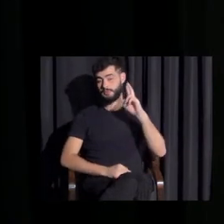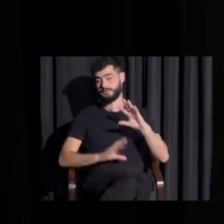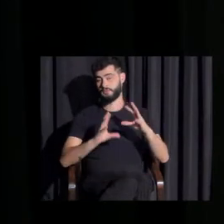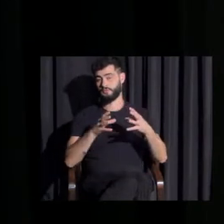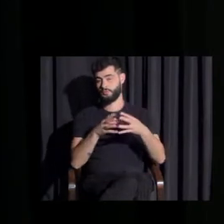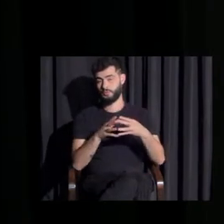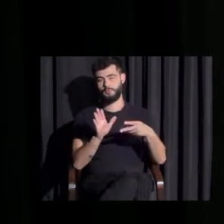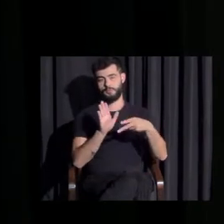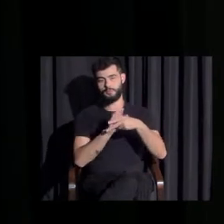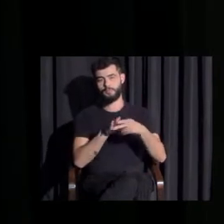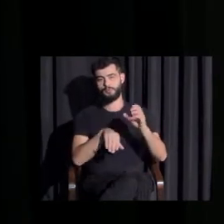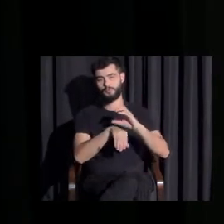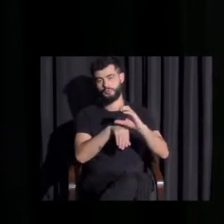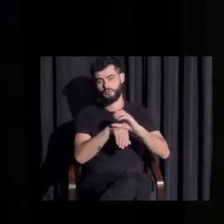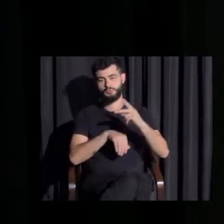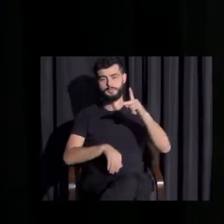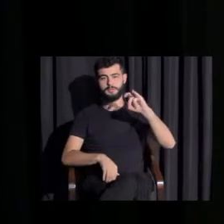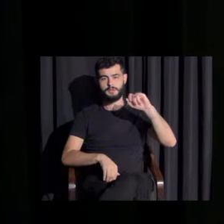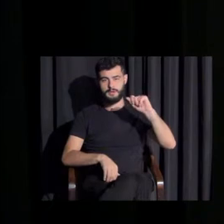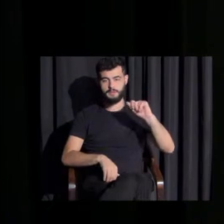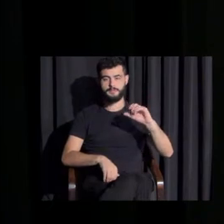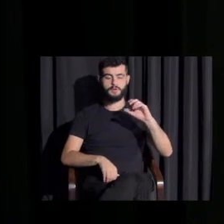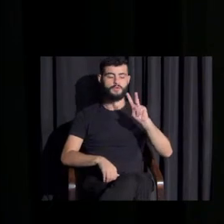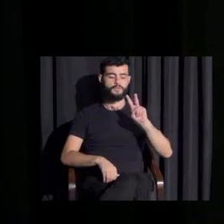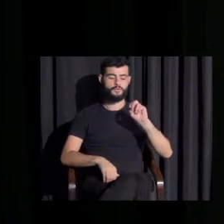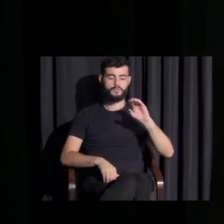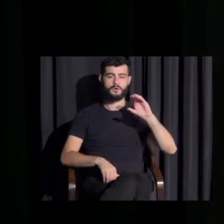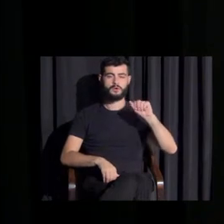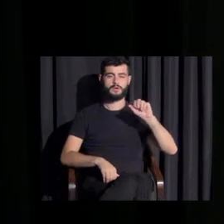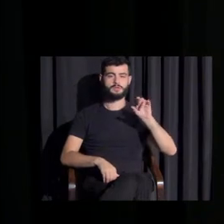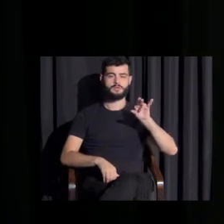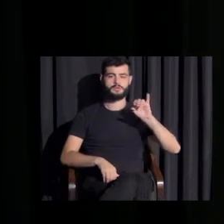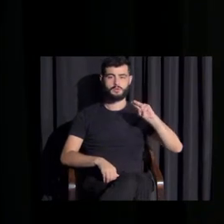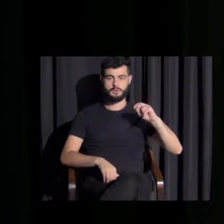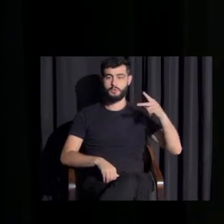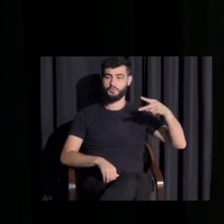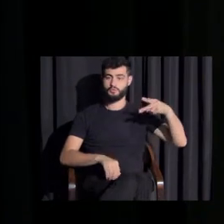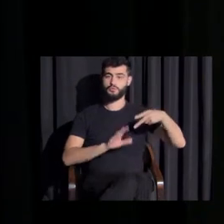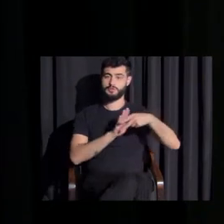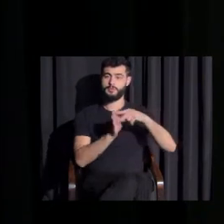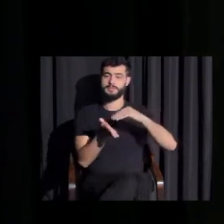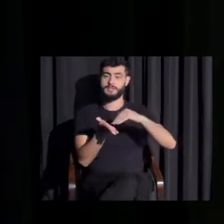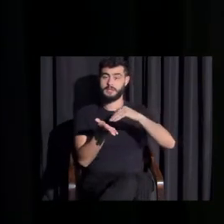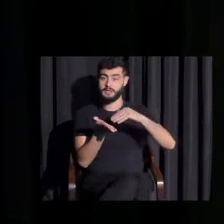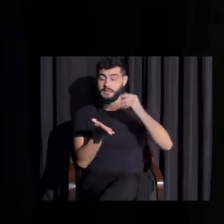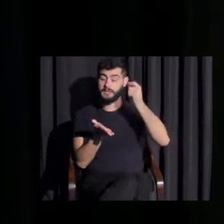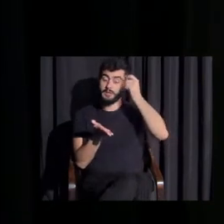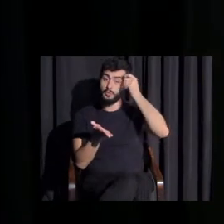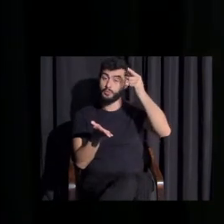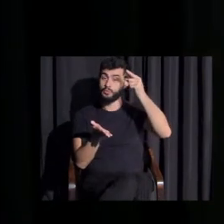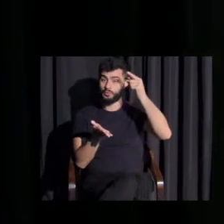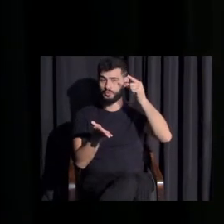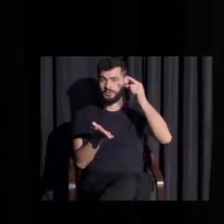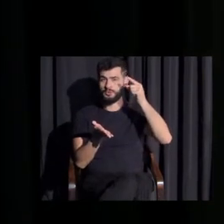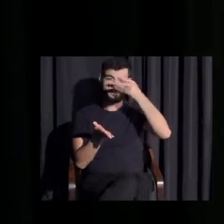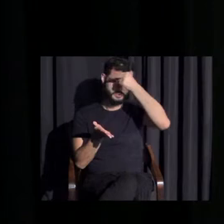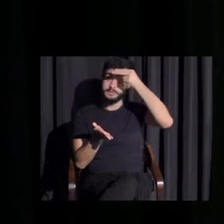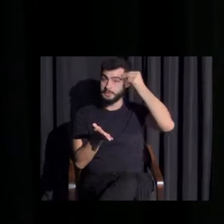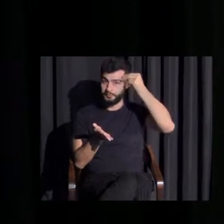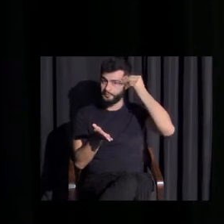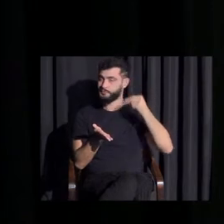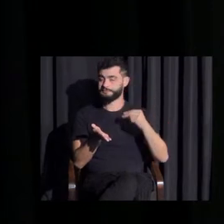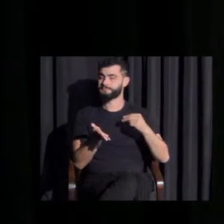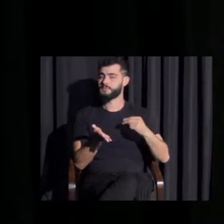técnica dos programas PIA e Vocacional pela Secretaria Municipal de Cultura, e foi um prazer ajudar na construção